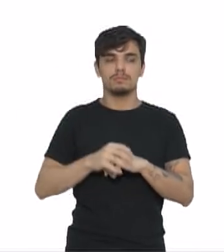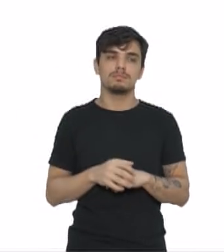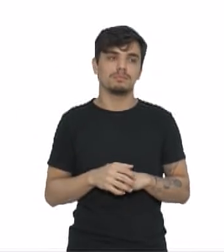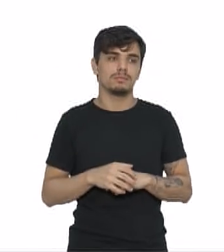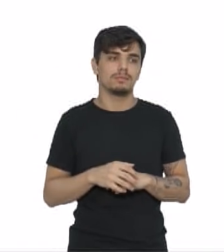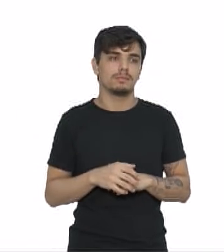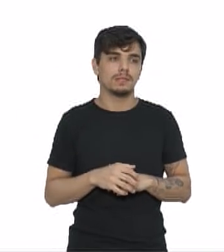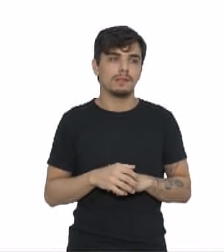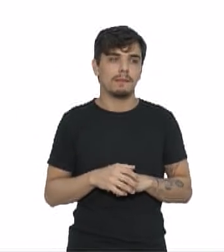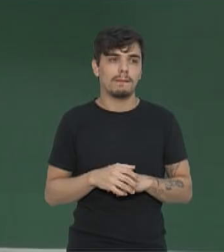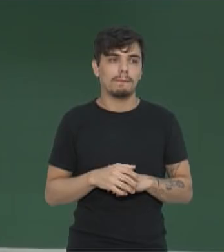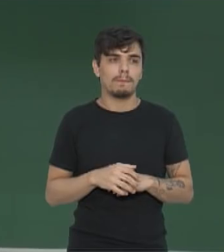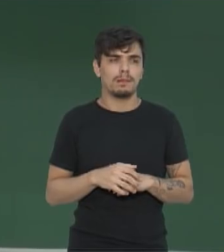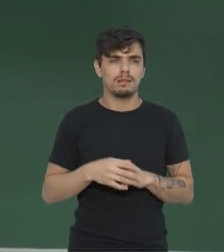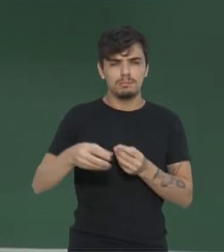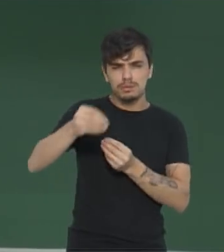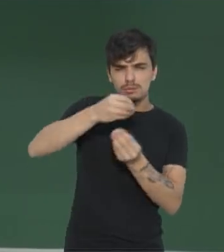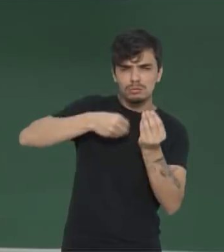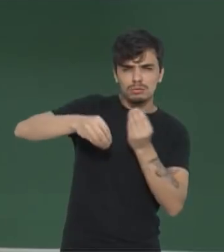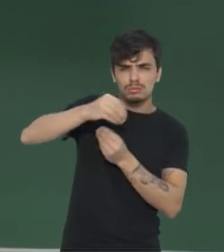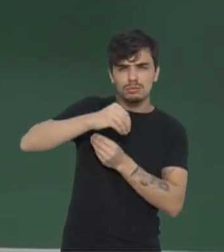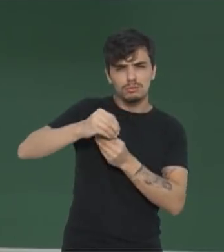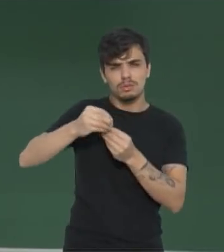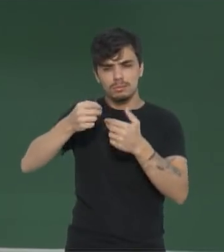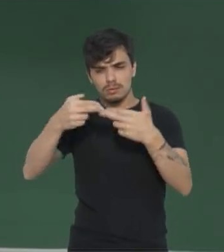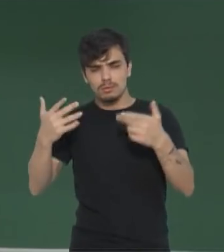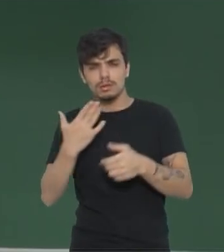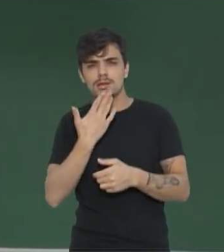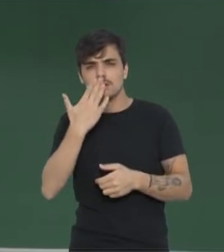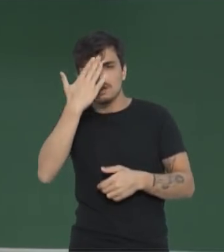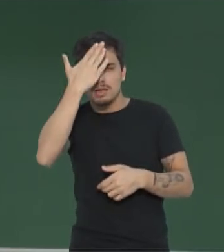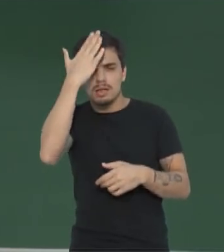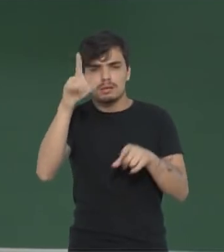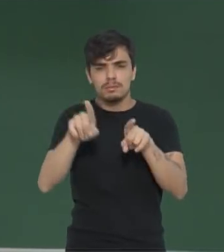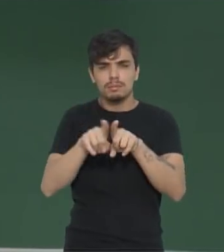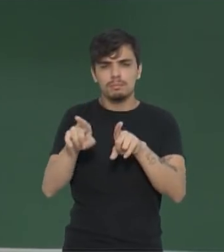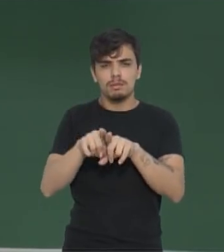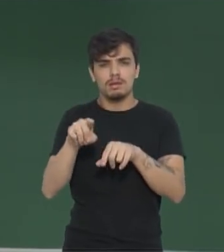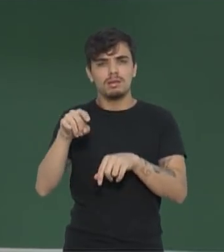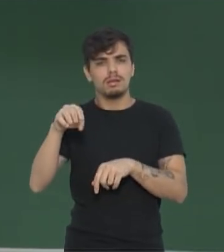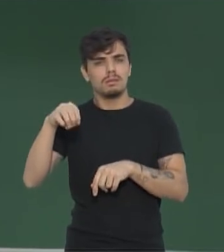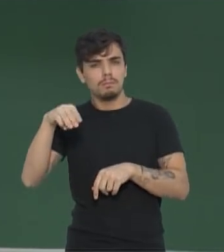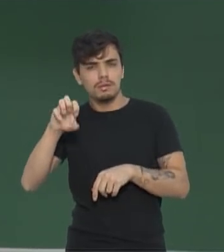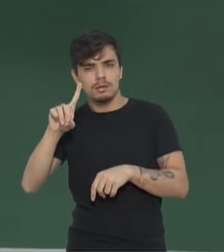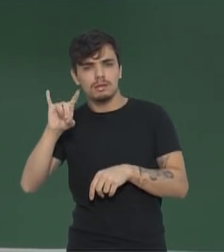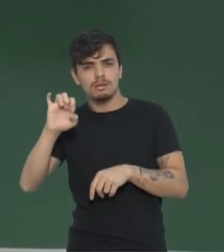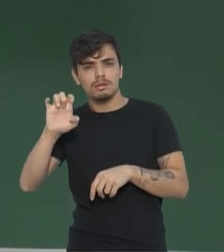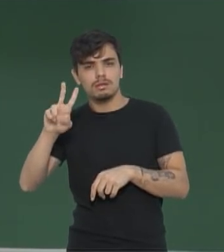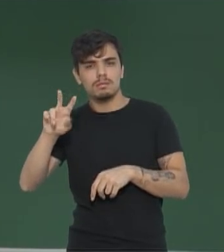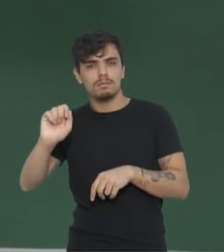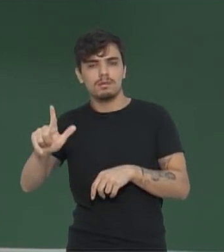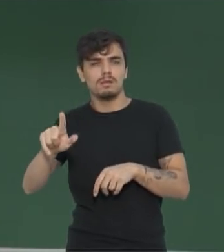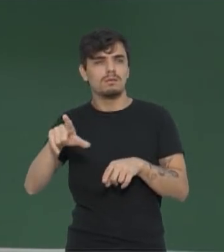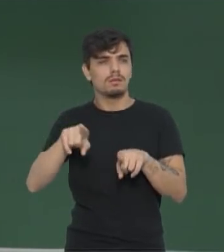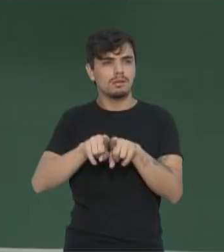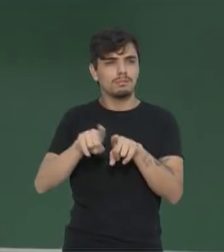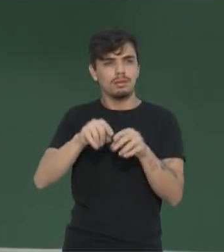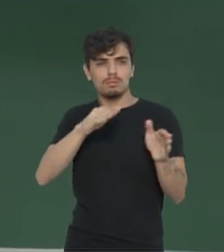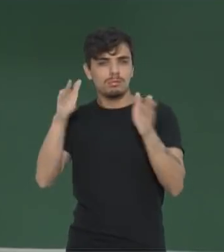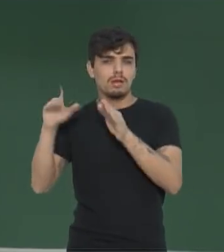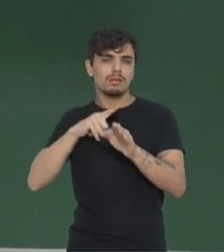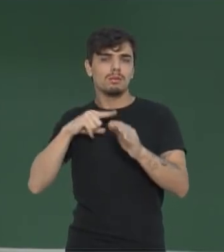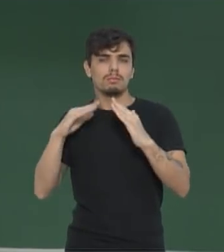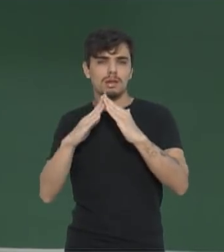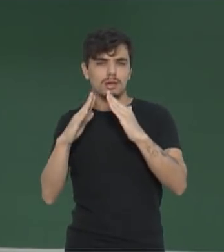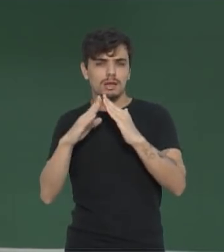Bacana, porque mistura uma coisa meio medieval, meio árabe. Aí você vê do lado ali uma casa, parece aquelas casas coloniais nordestinas ali, como diz o